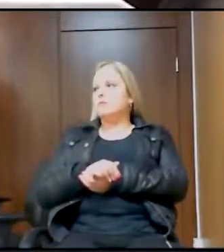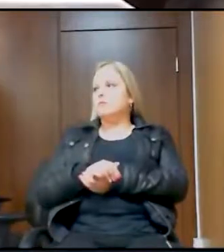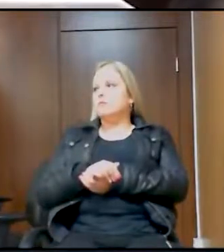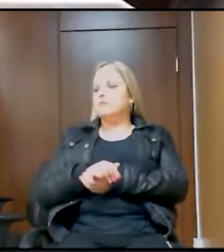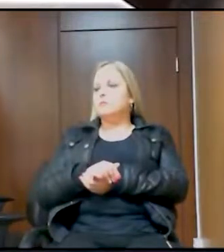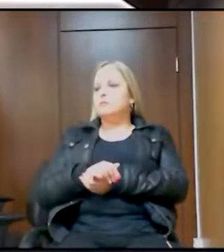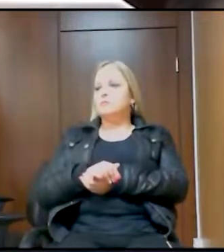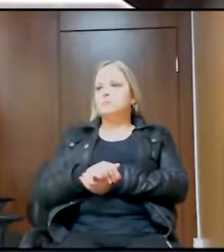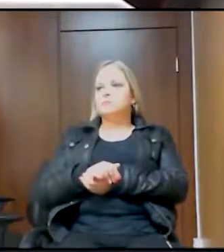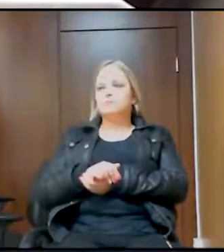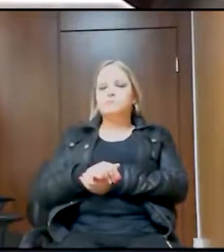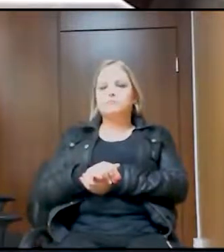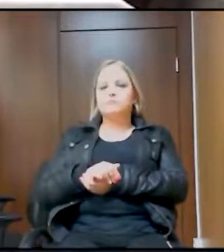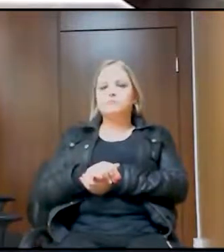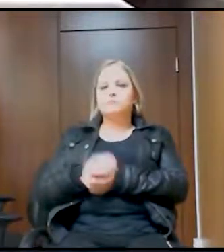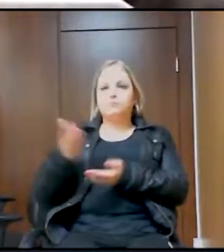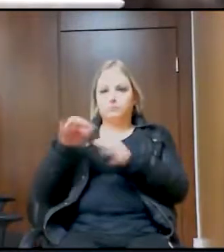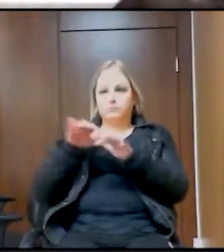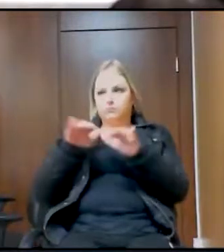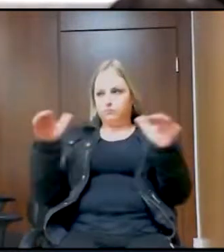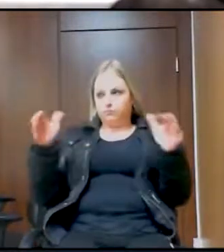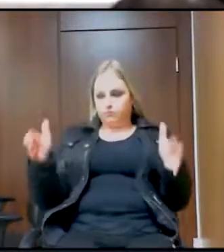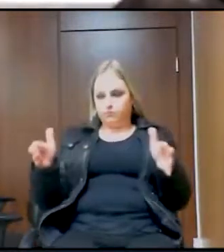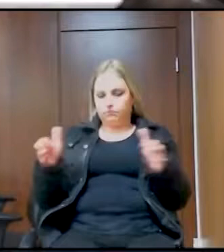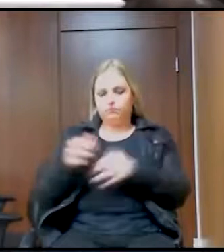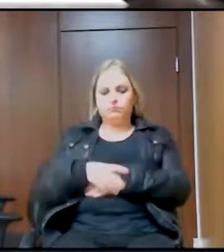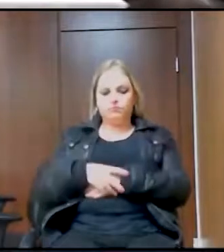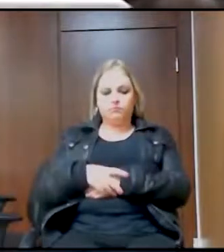vir para a mesa, a gente tem que passar as cadeiras para lá, né?